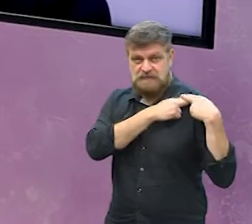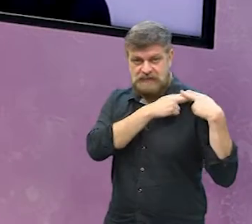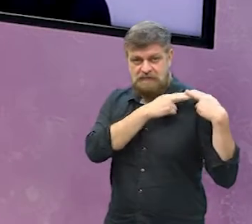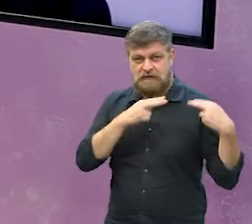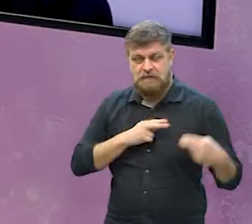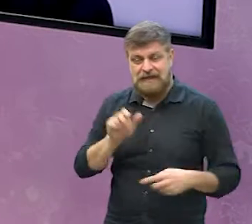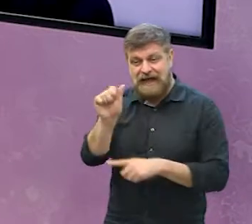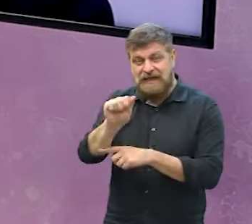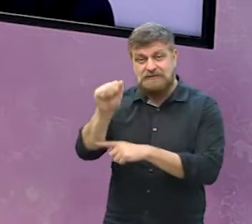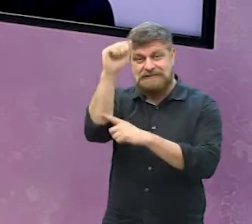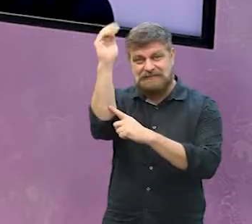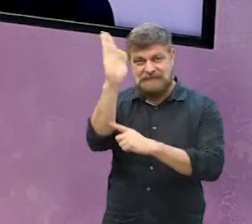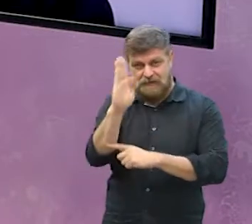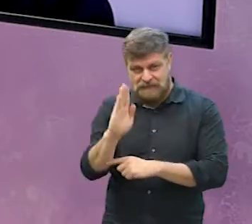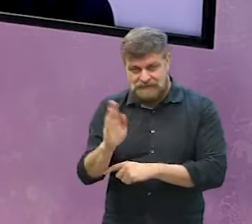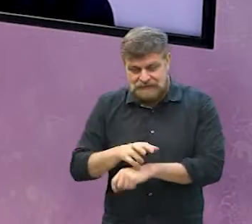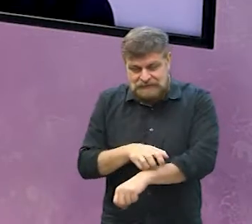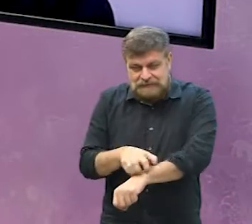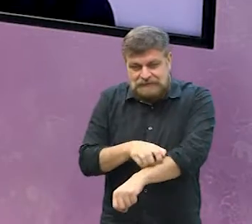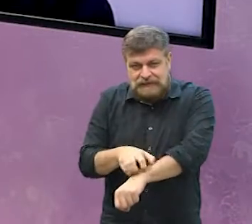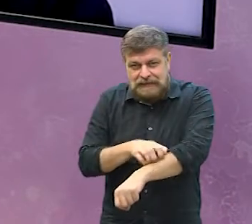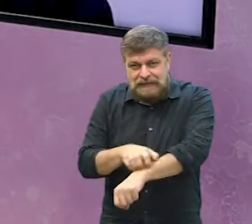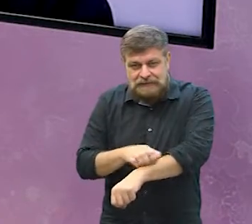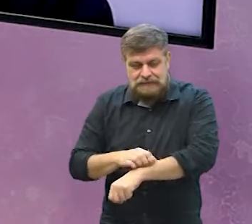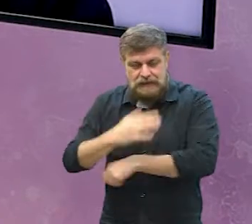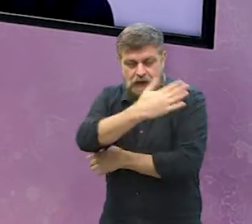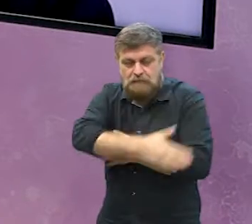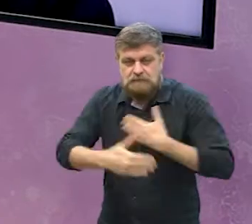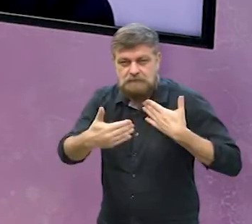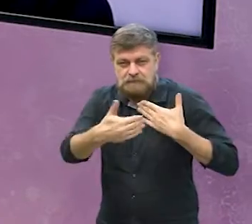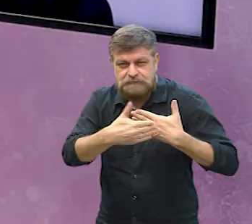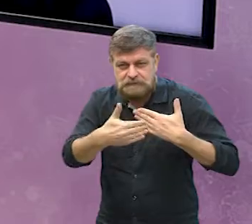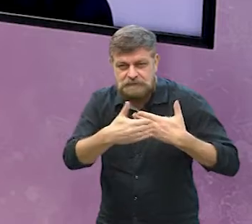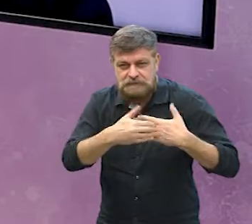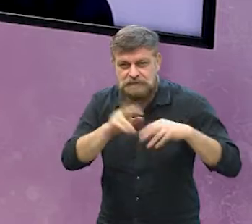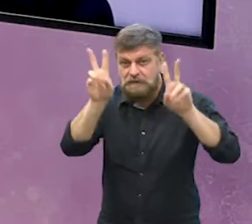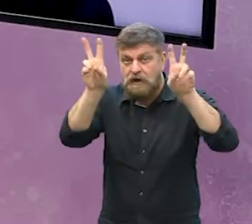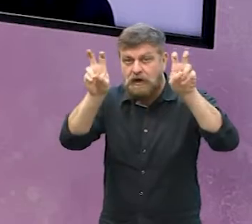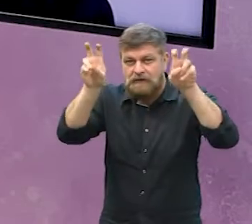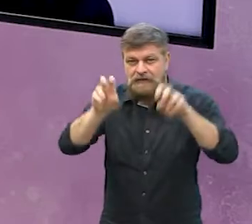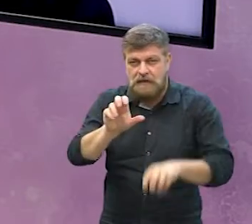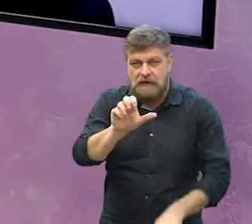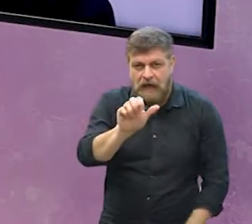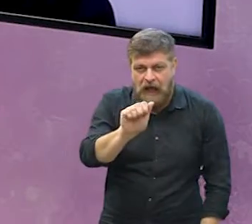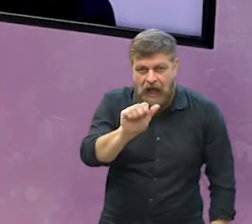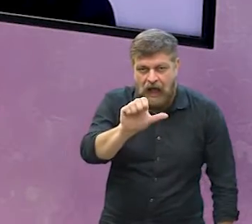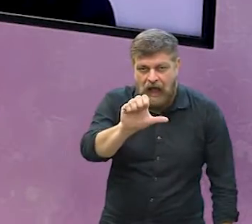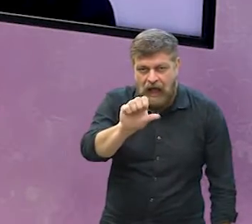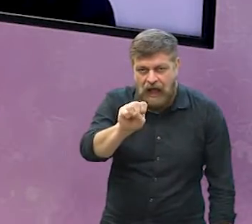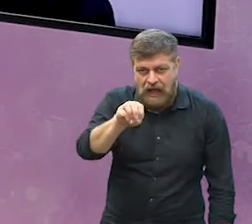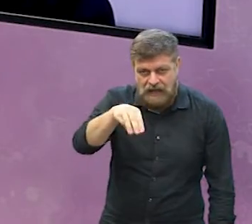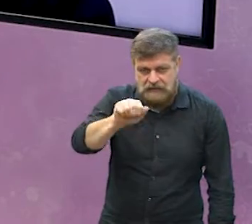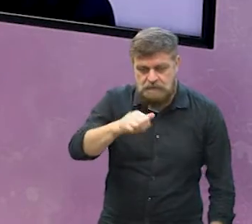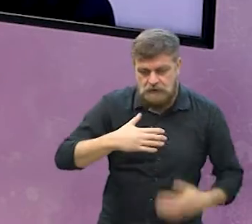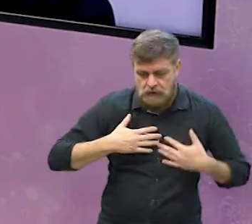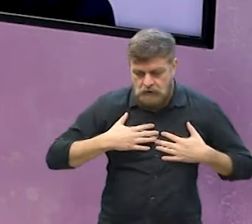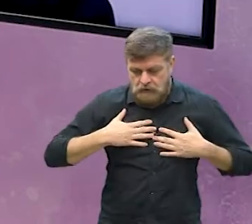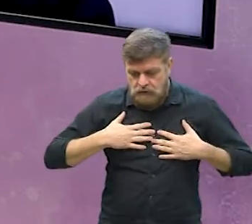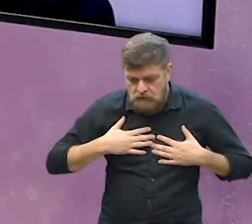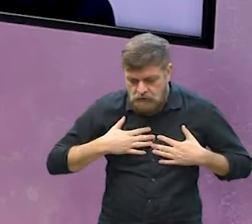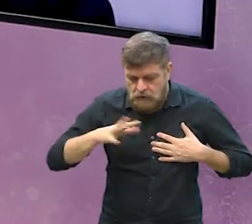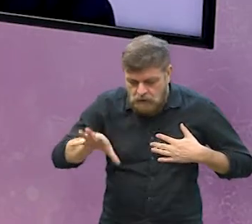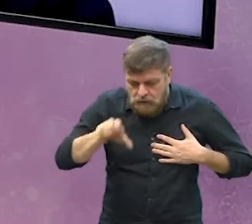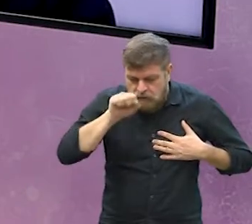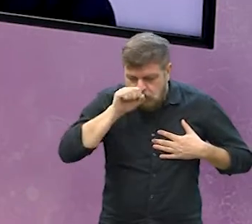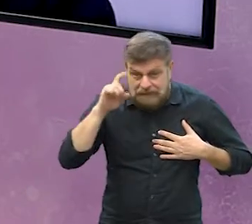da Associação Brasileira de Alergia e Imunologia, para falar sobre esse tema. Doutor, antes de começar, eu queria te